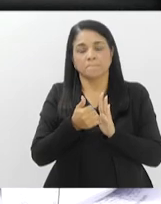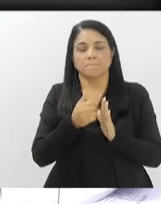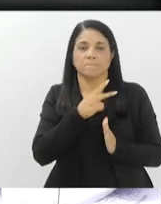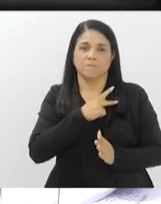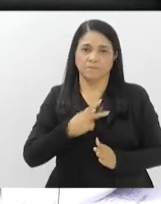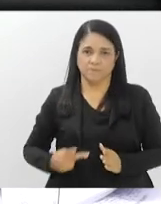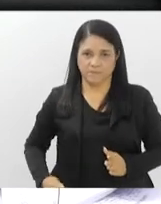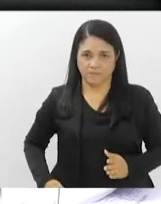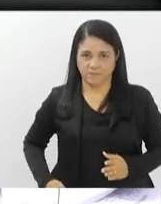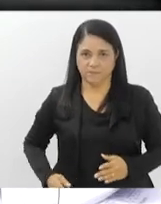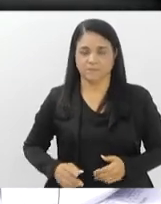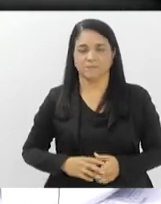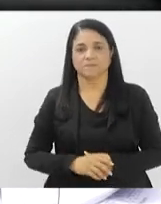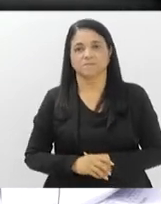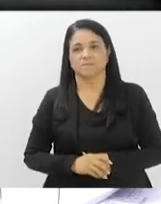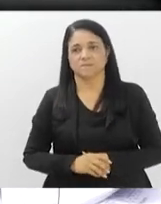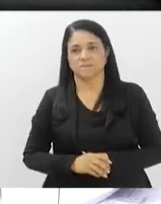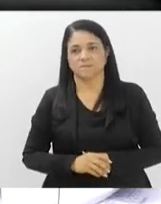Primeiro, senhor presidente,